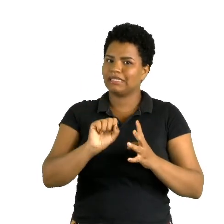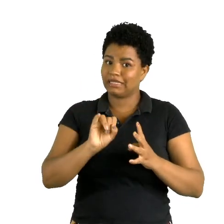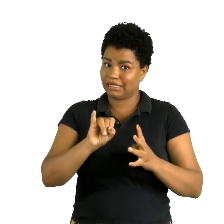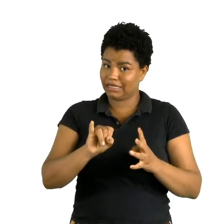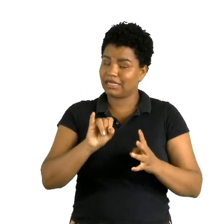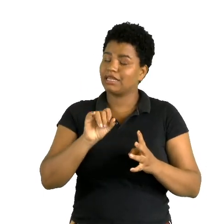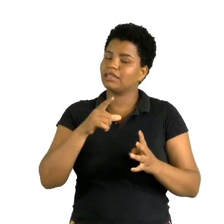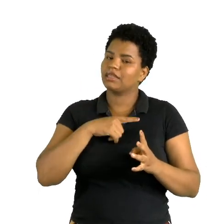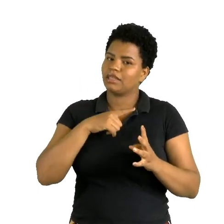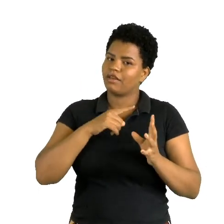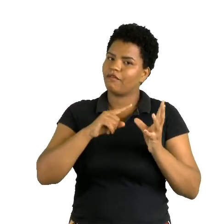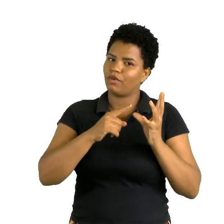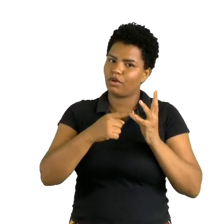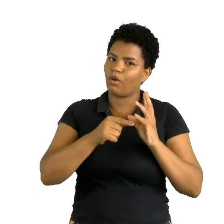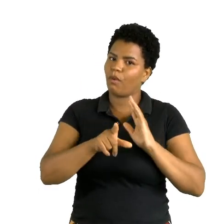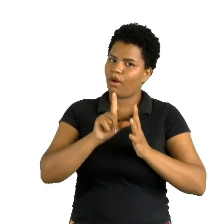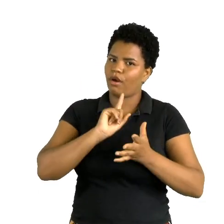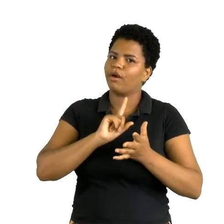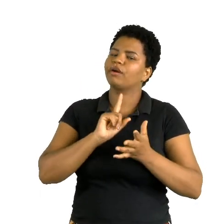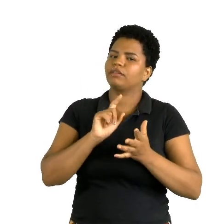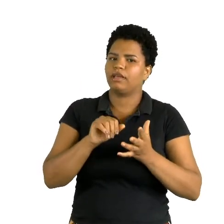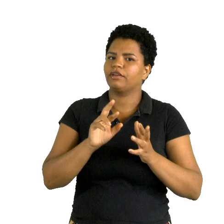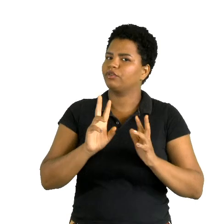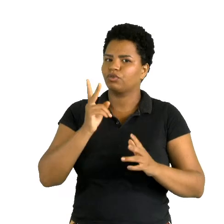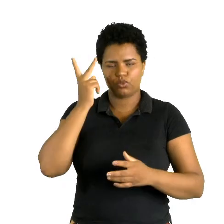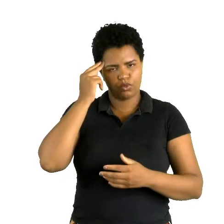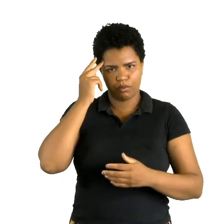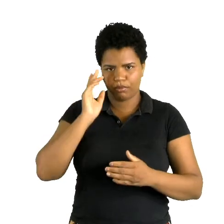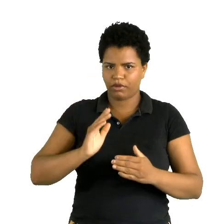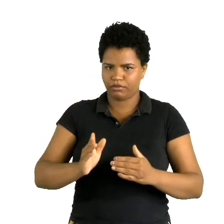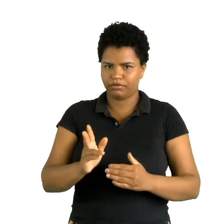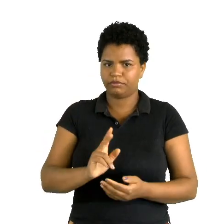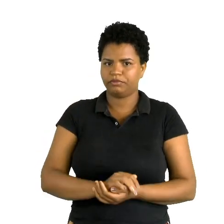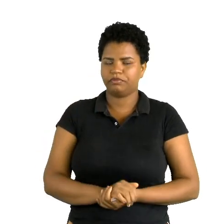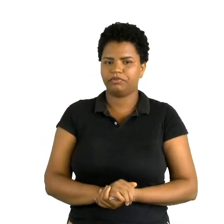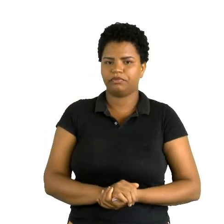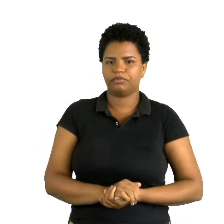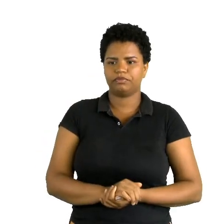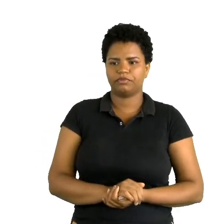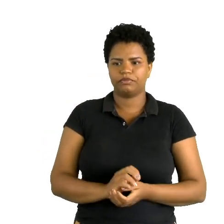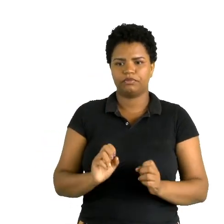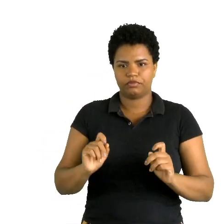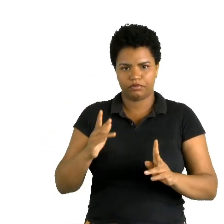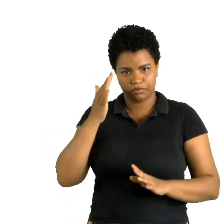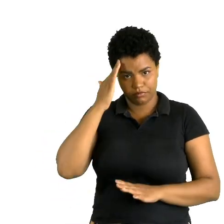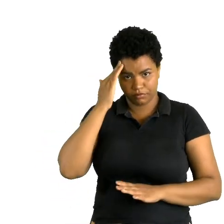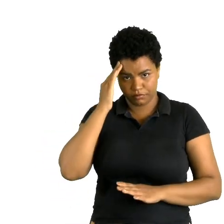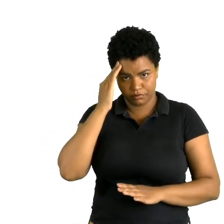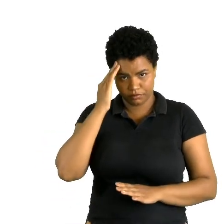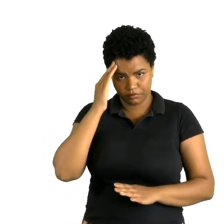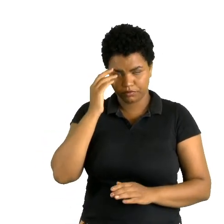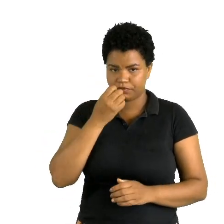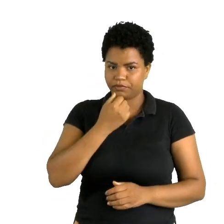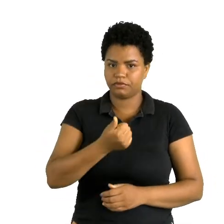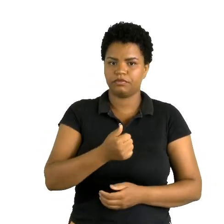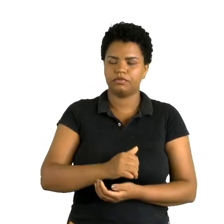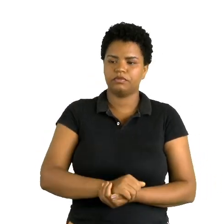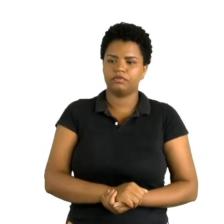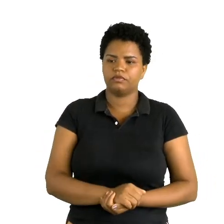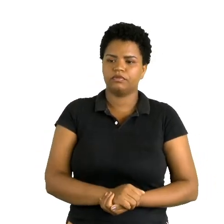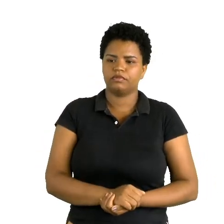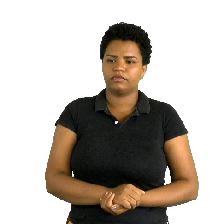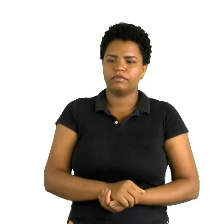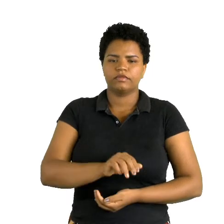Então, essa regrinha é para Y precedido de consoante, ok? Understand? Very good. Funny.